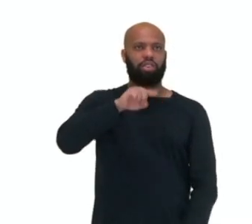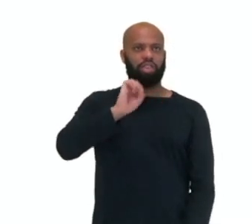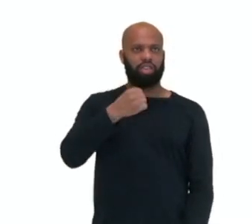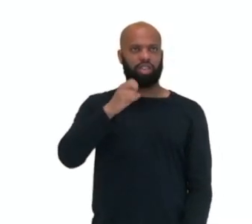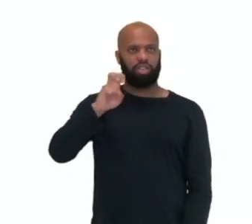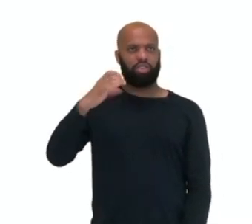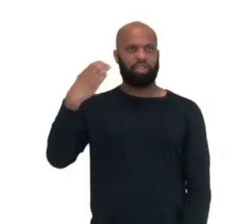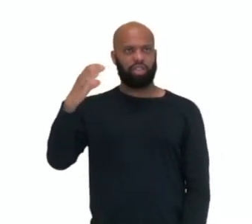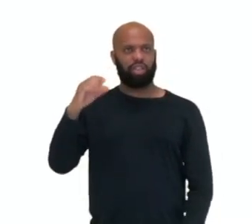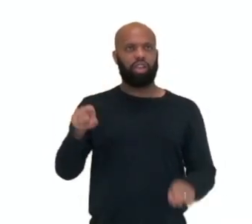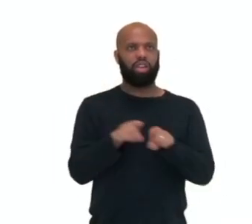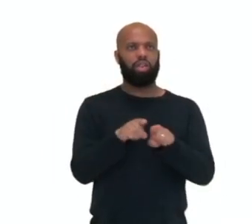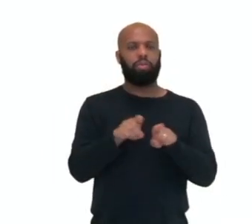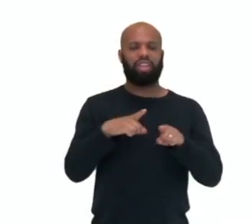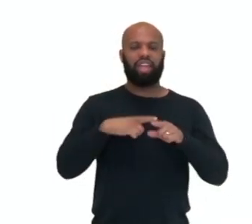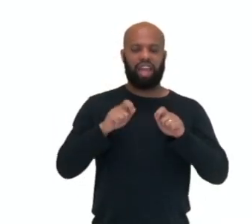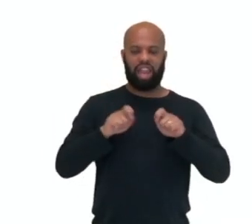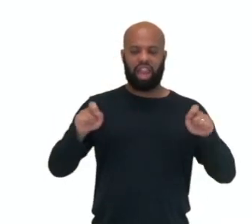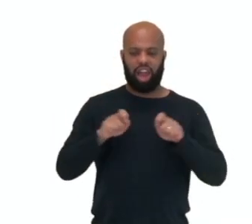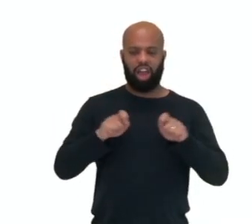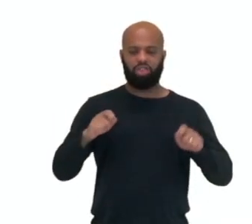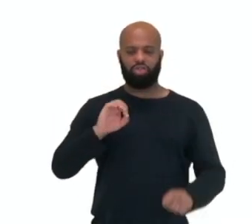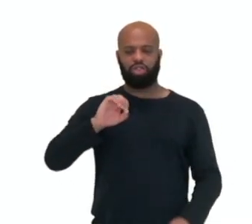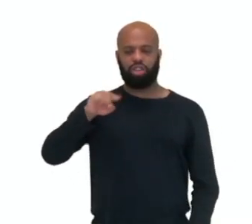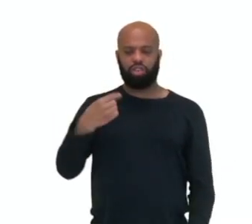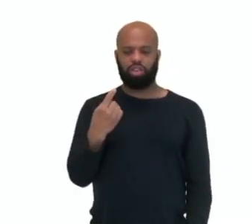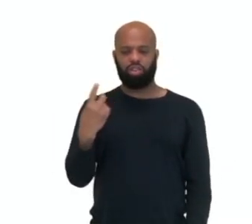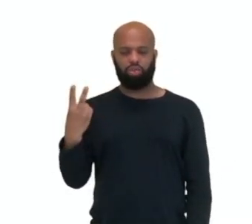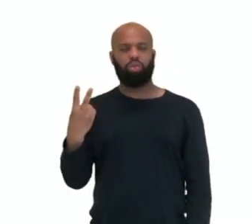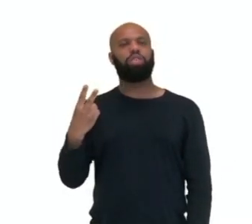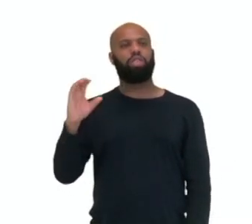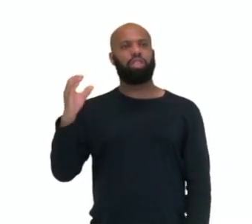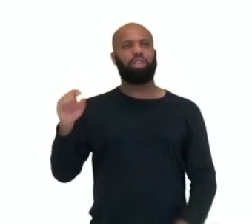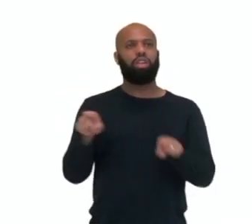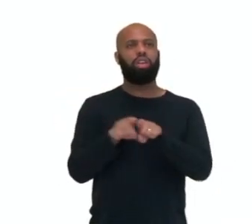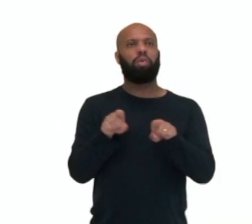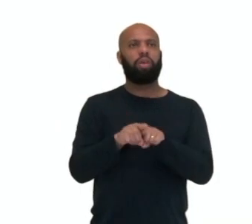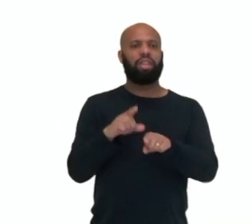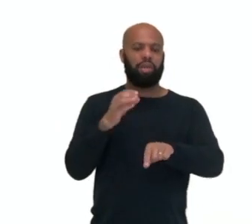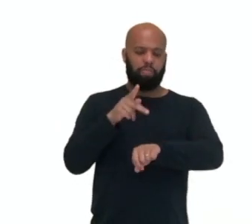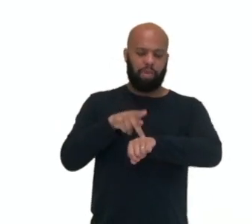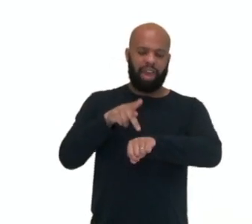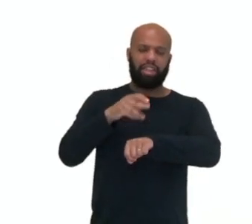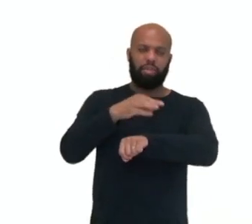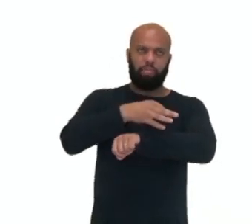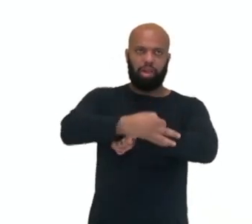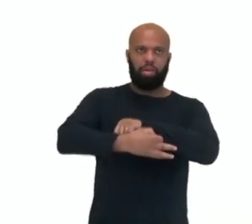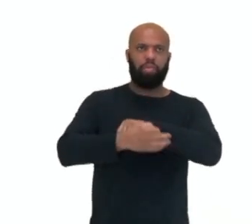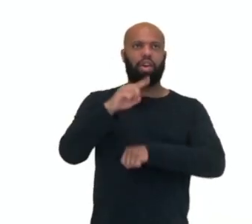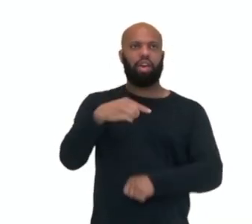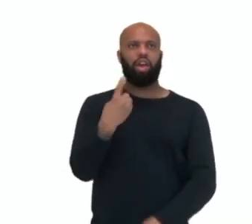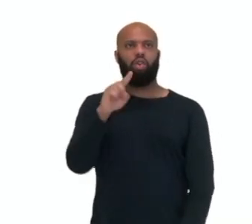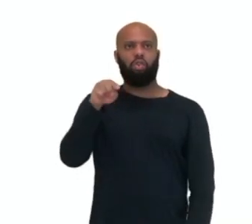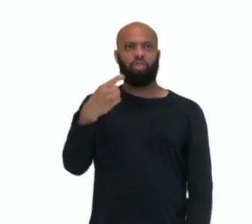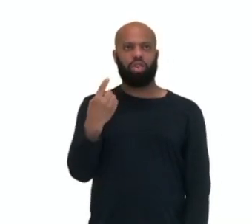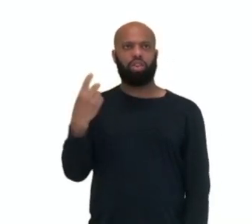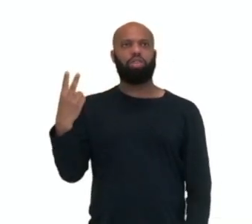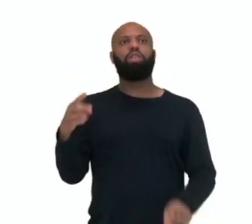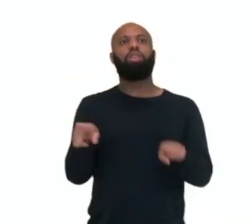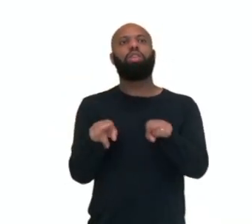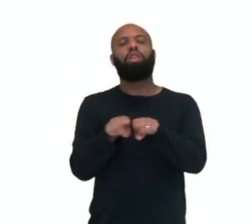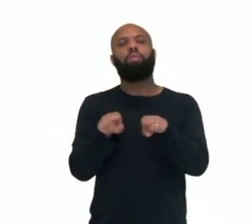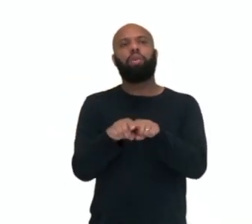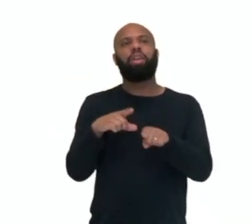o elástico 12 centavos, a pedraria 1,12, os custos fixos para ela fabricar,